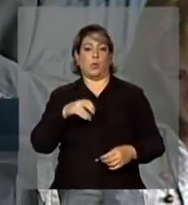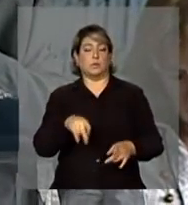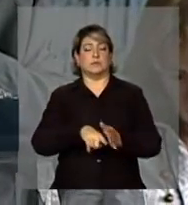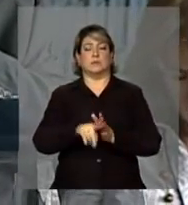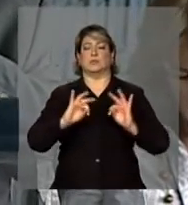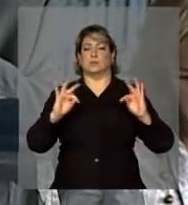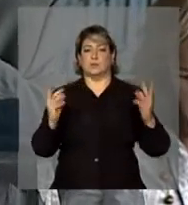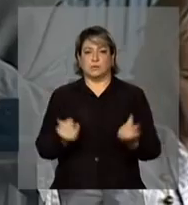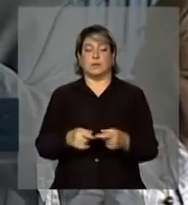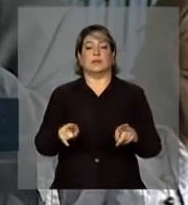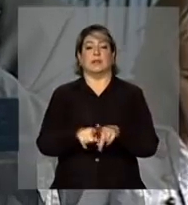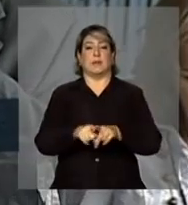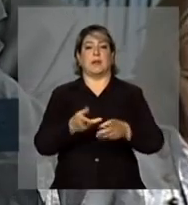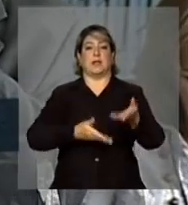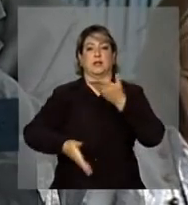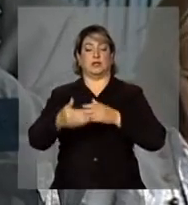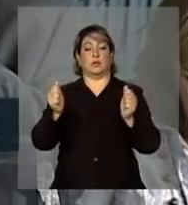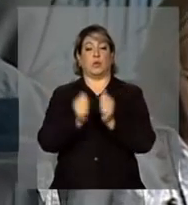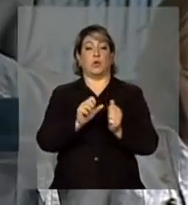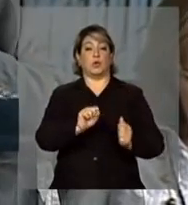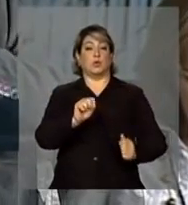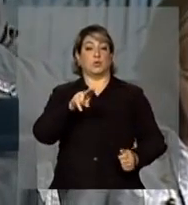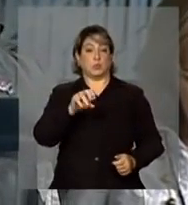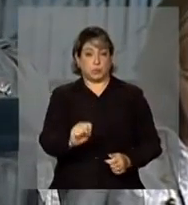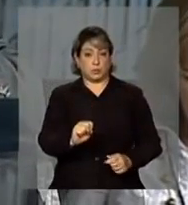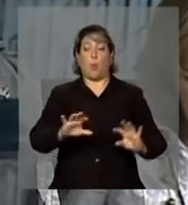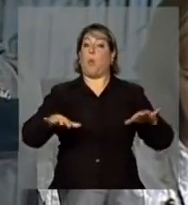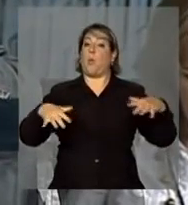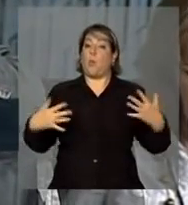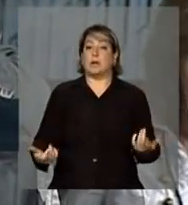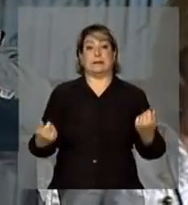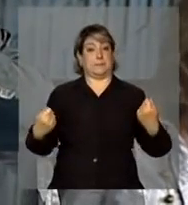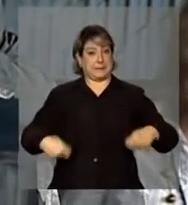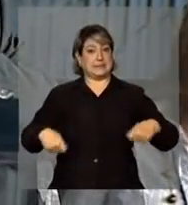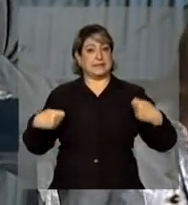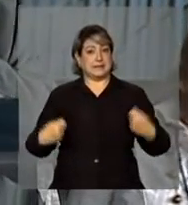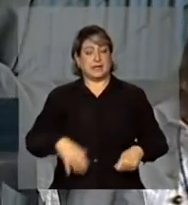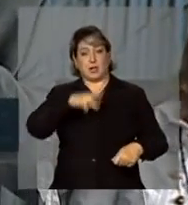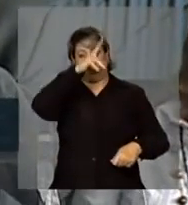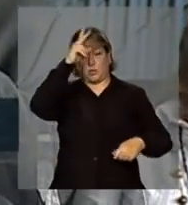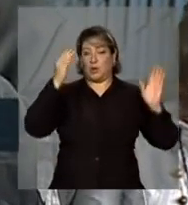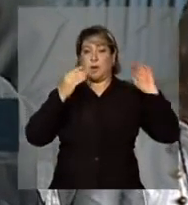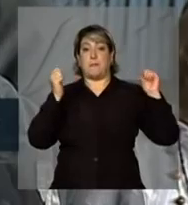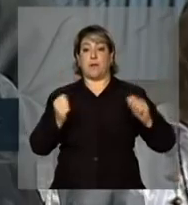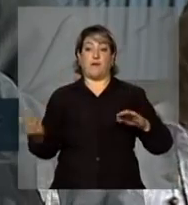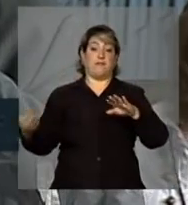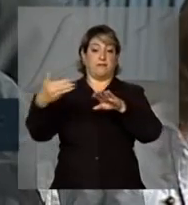também articular com o sistema único para, quando for necessário, o índio possa ter na